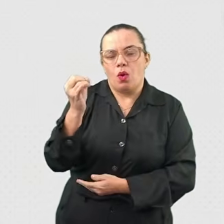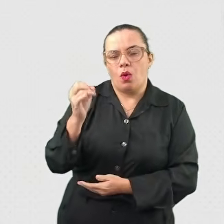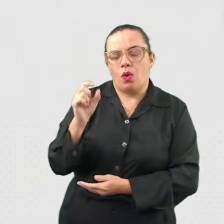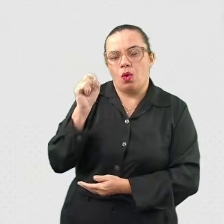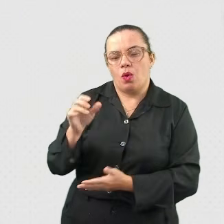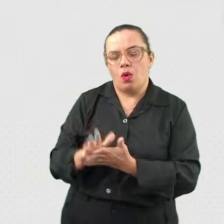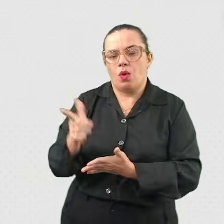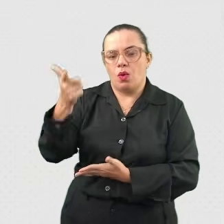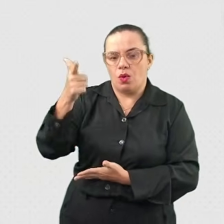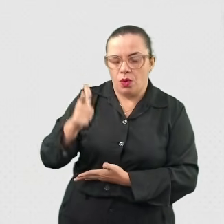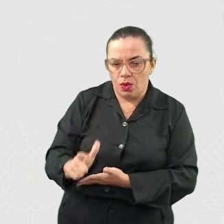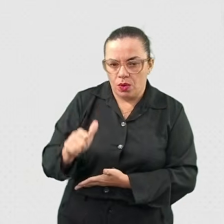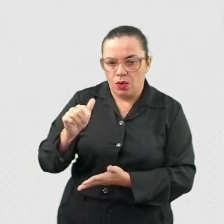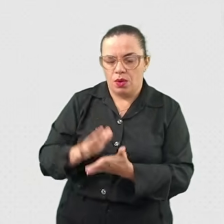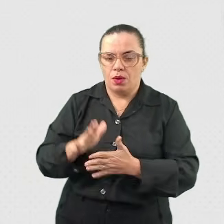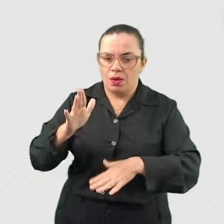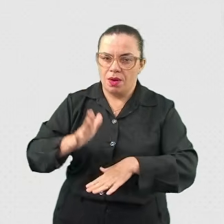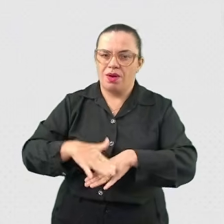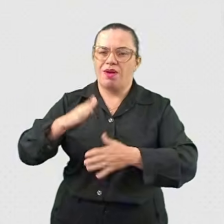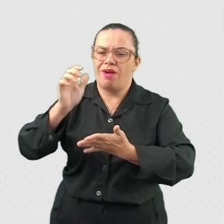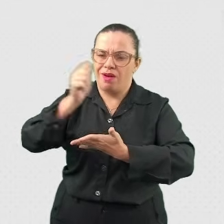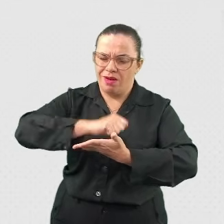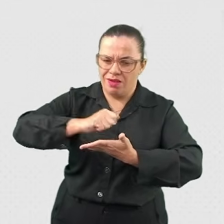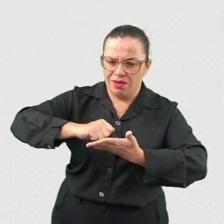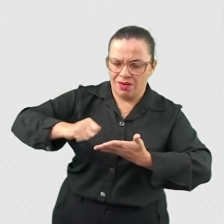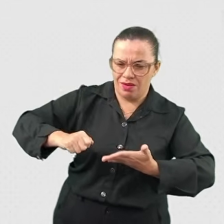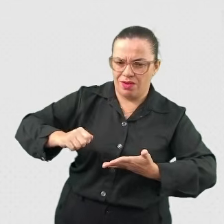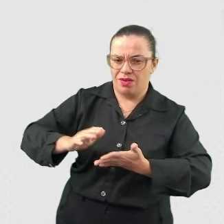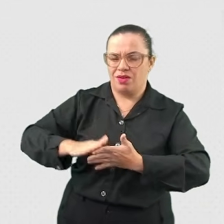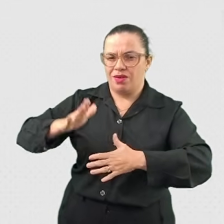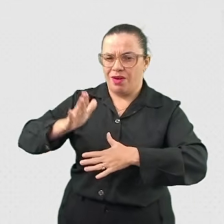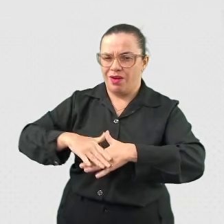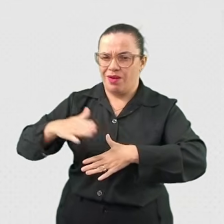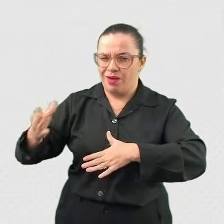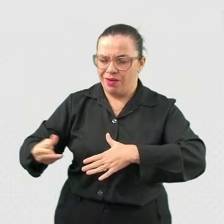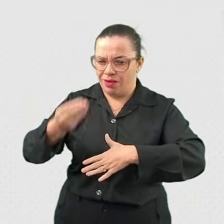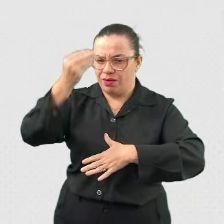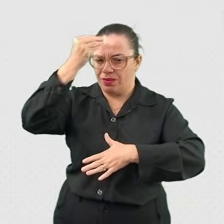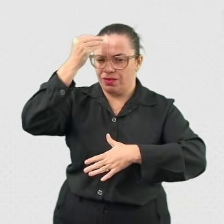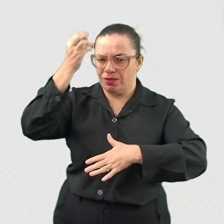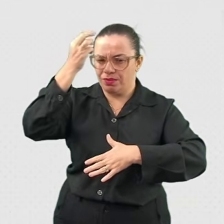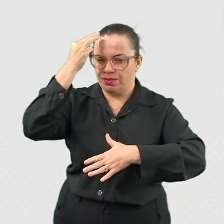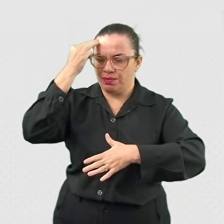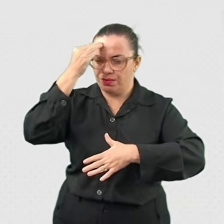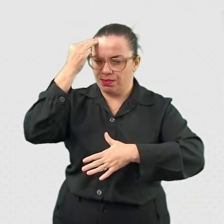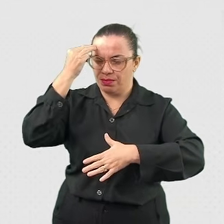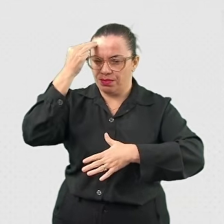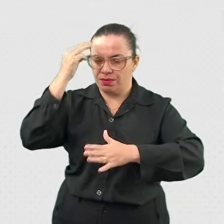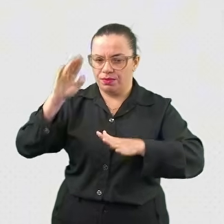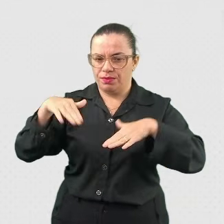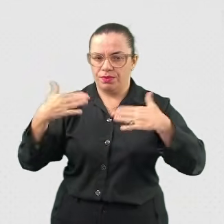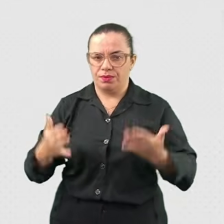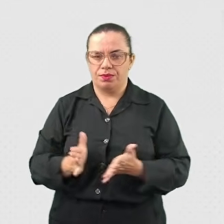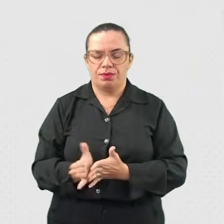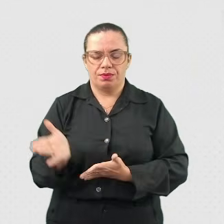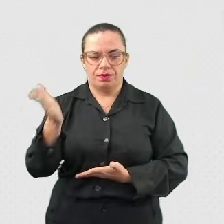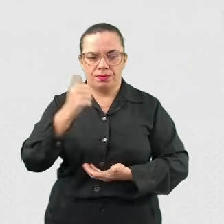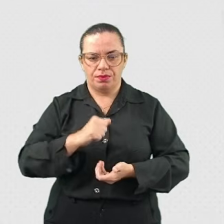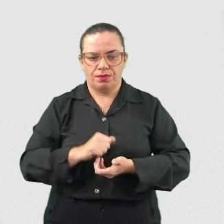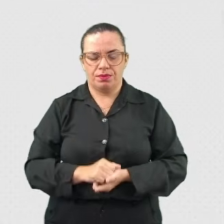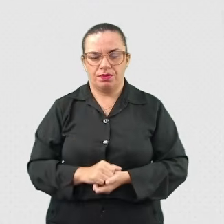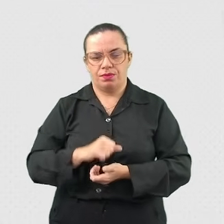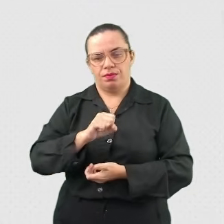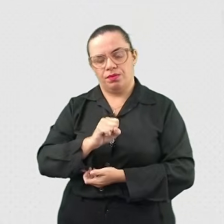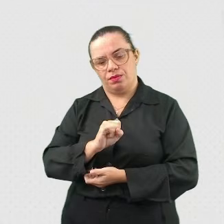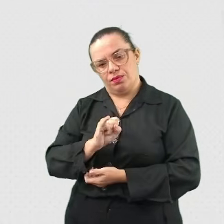repetir a fórmula, porque quanto mais você escreve, mais você memoriza, né? Então, vamos lá? Então, a soma dos